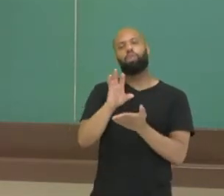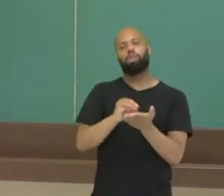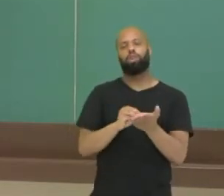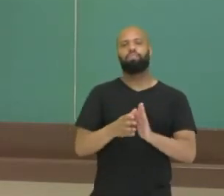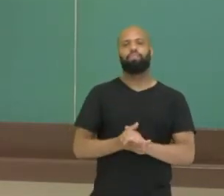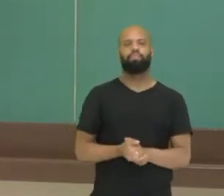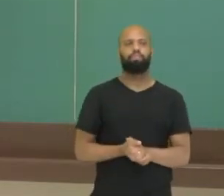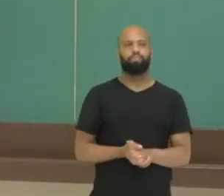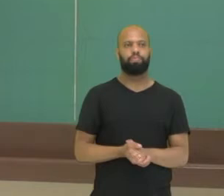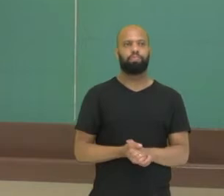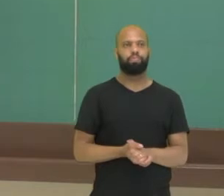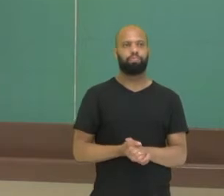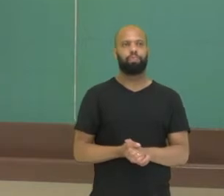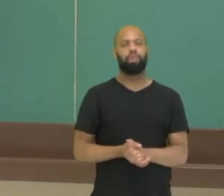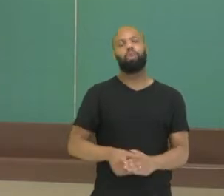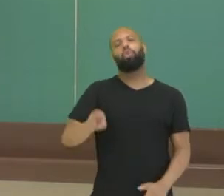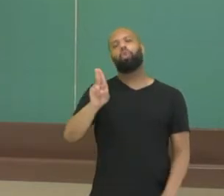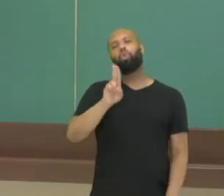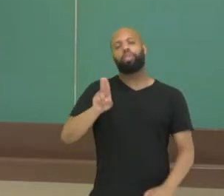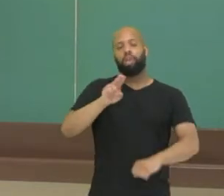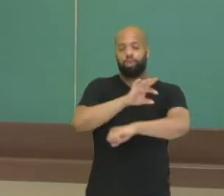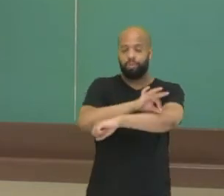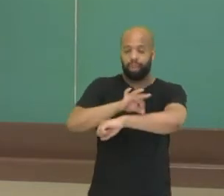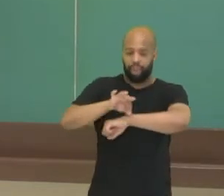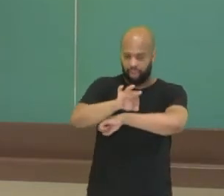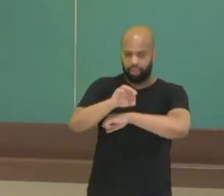Com régua, compasso e transferidor, vamos